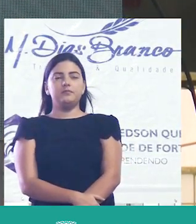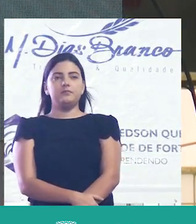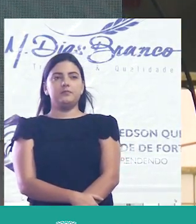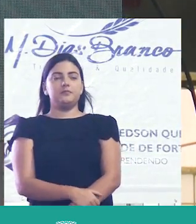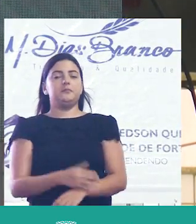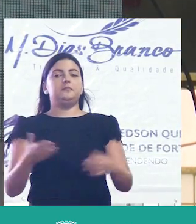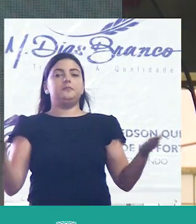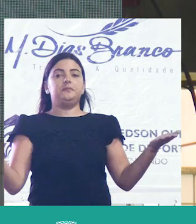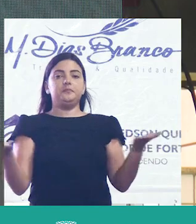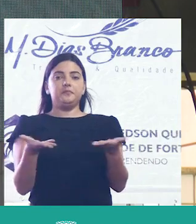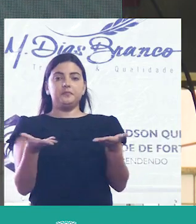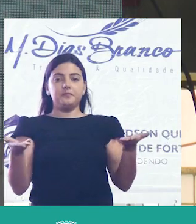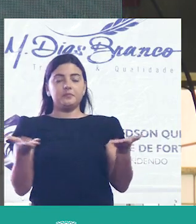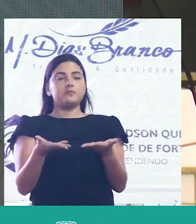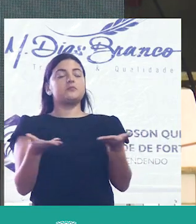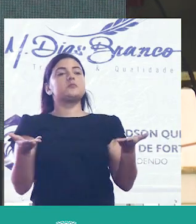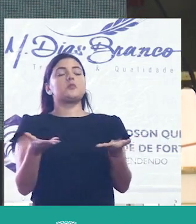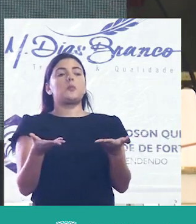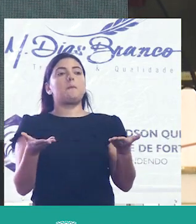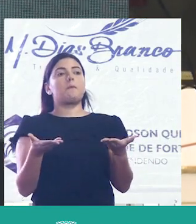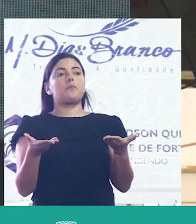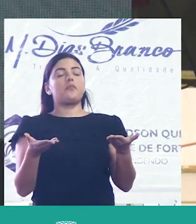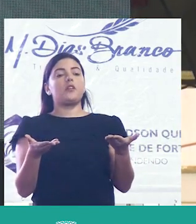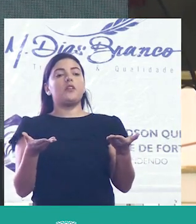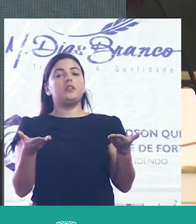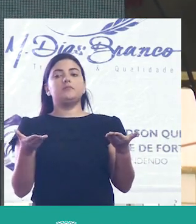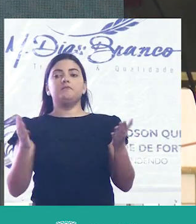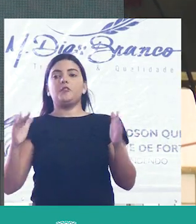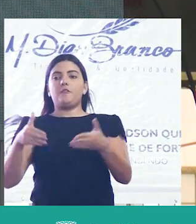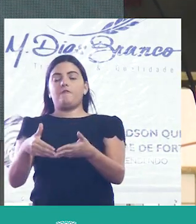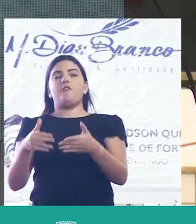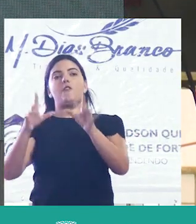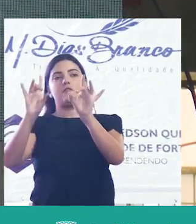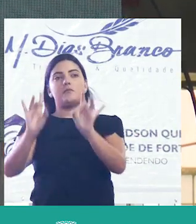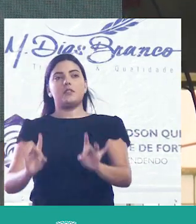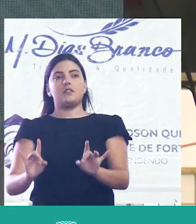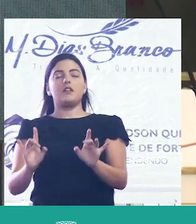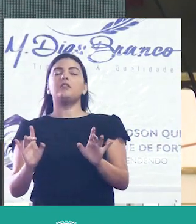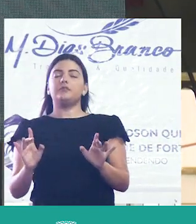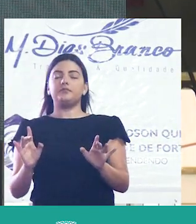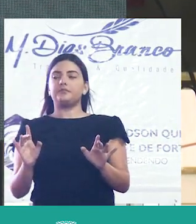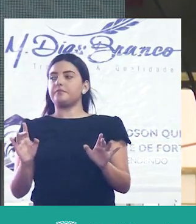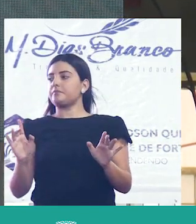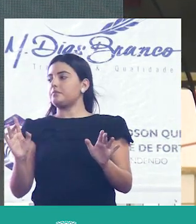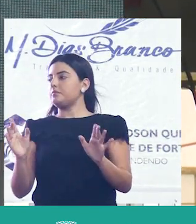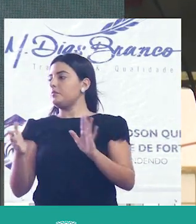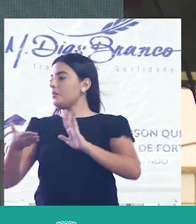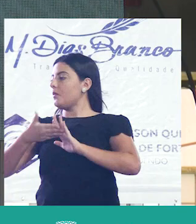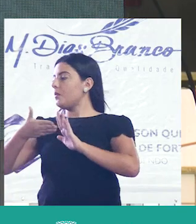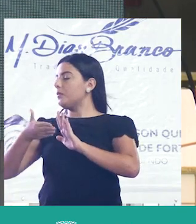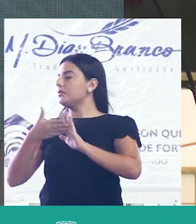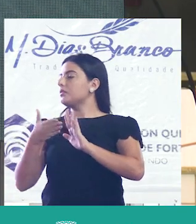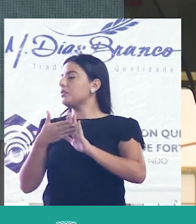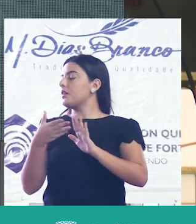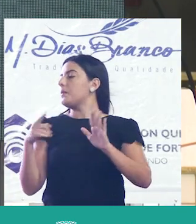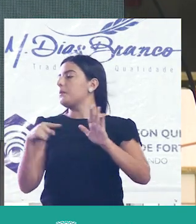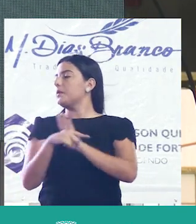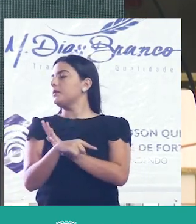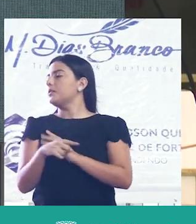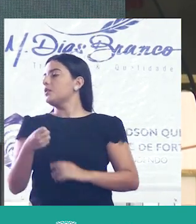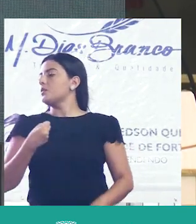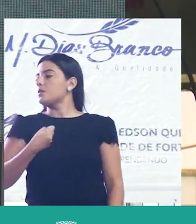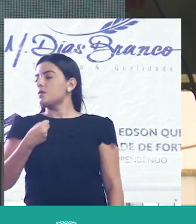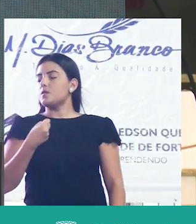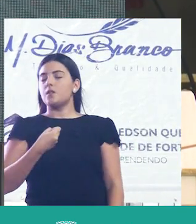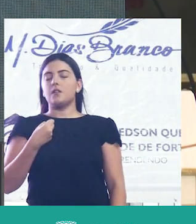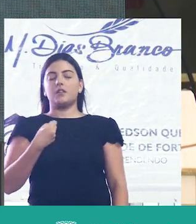Vamos fazer um agora que envolva algum caso especial. A questão que eu quero propor para vocês agora, companheiros, é a de